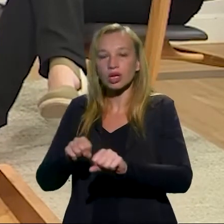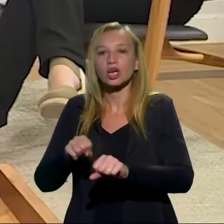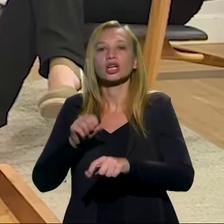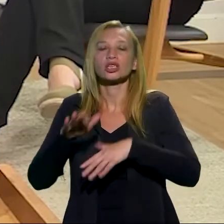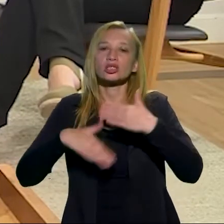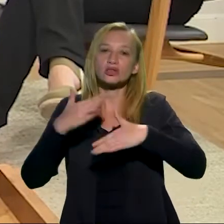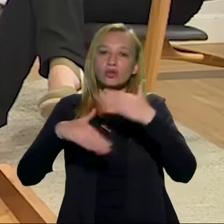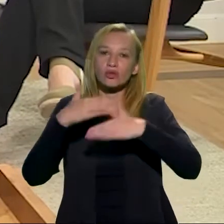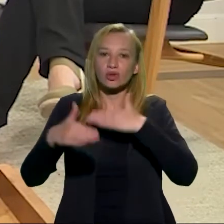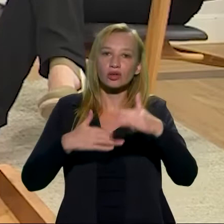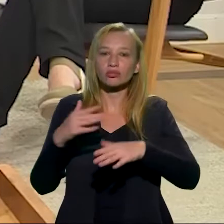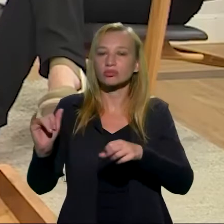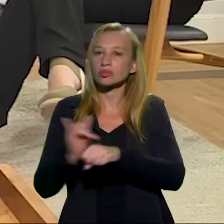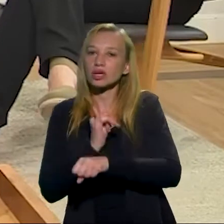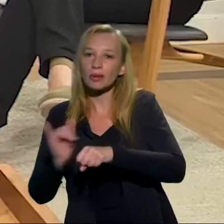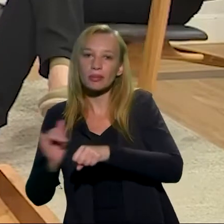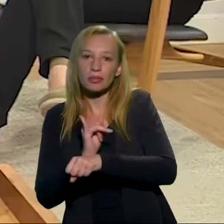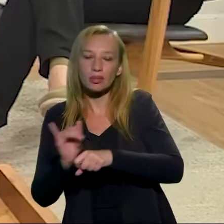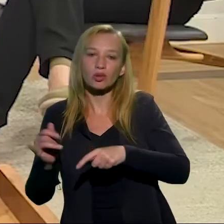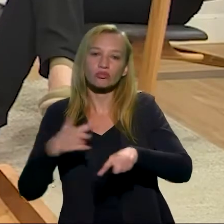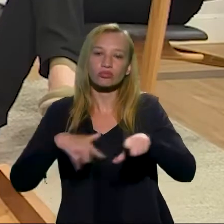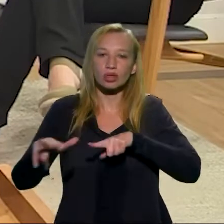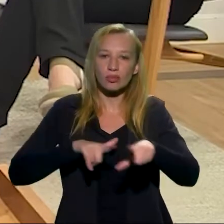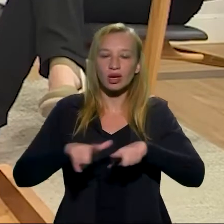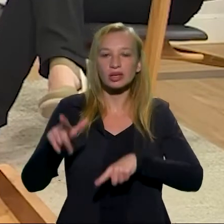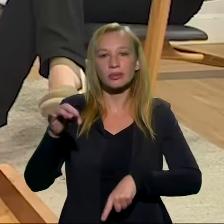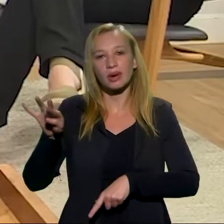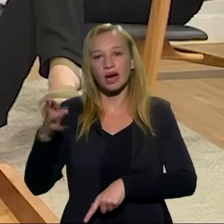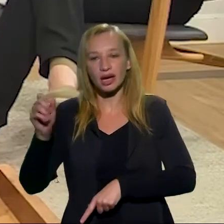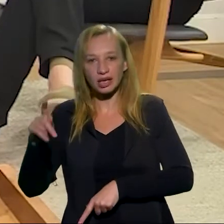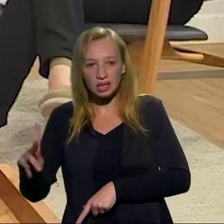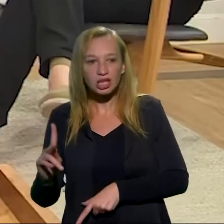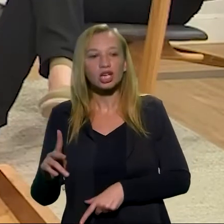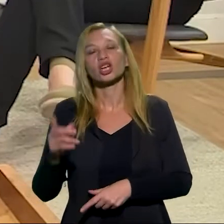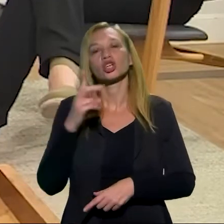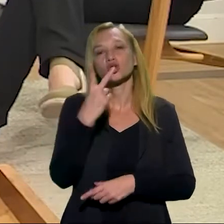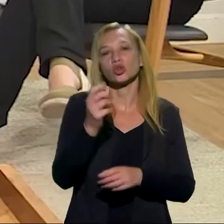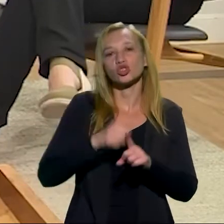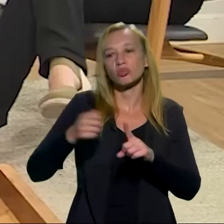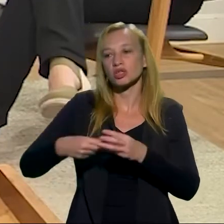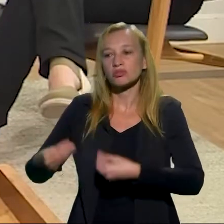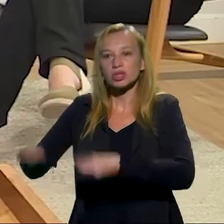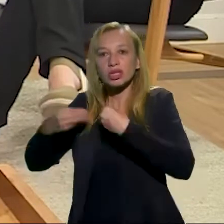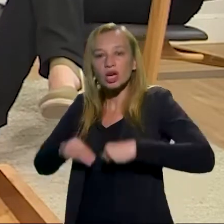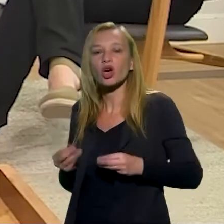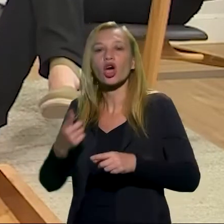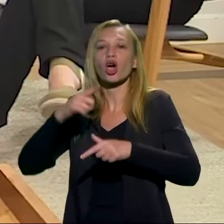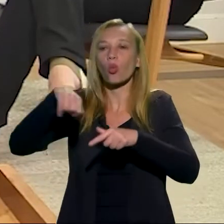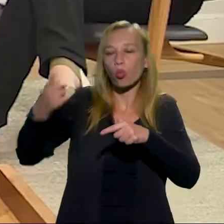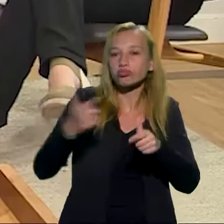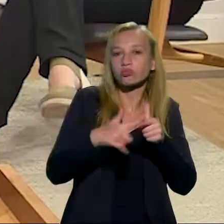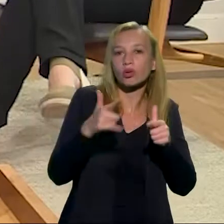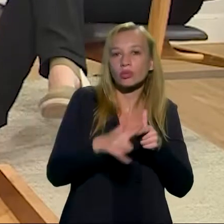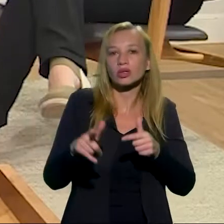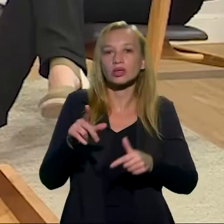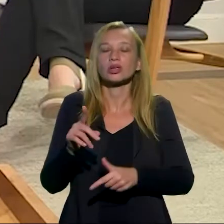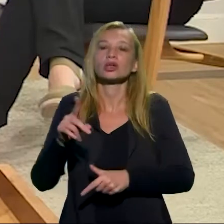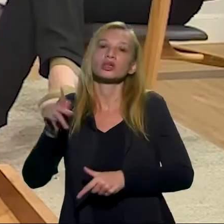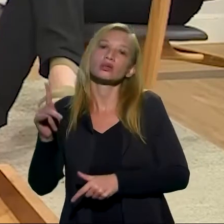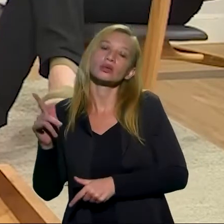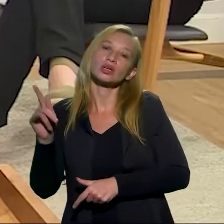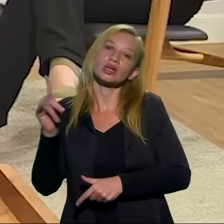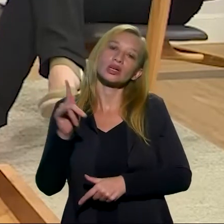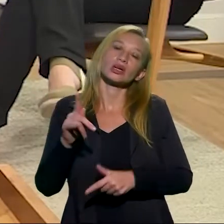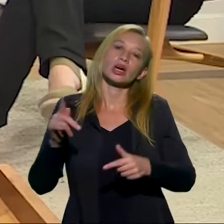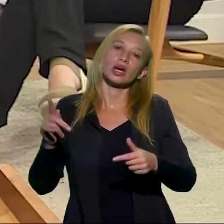formação, e ele desenvolveu um trabalho de marketing para a gente. Em 2 meses ele me entregou, que é outro problema com relação à questão